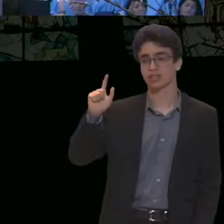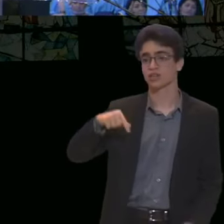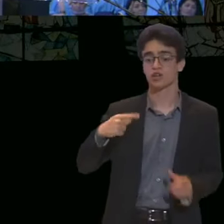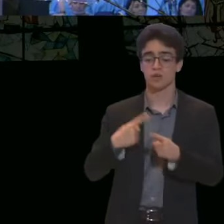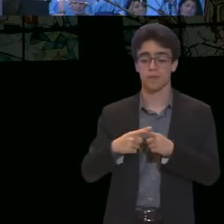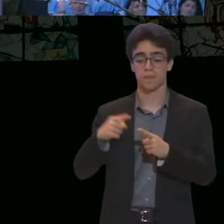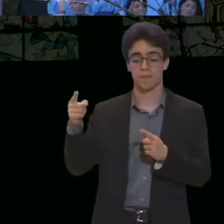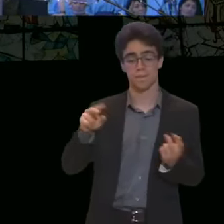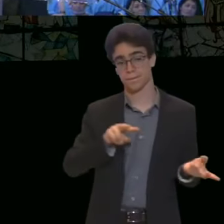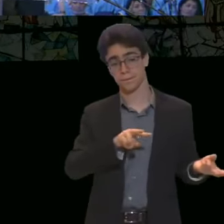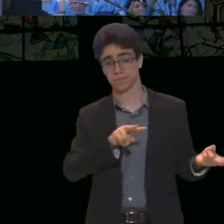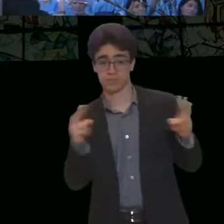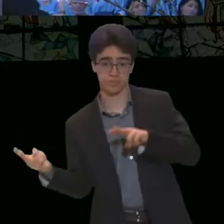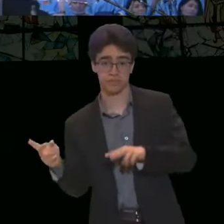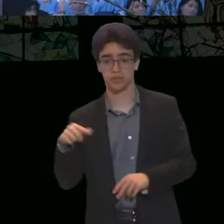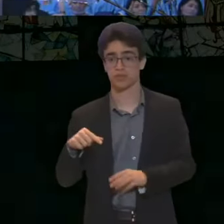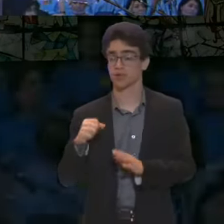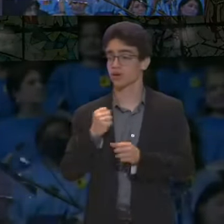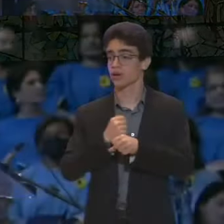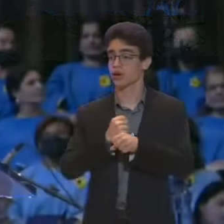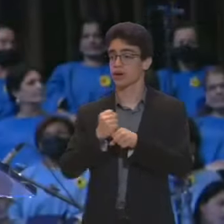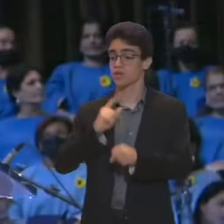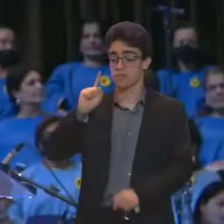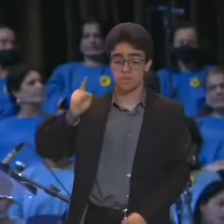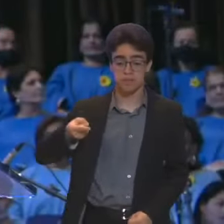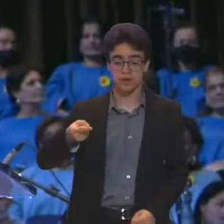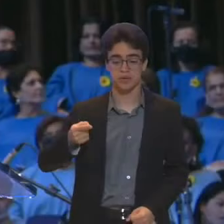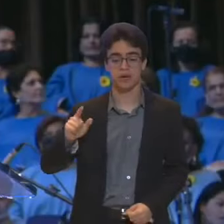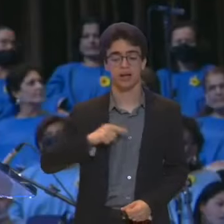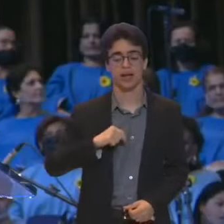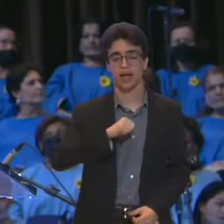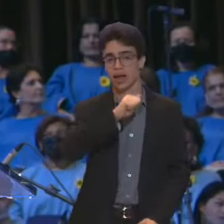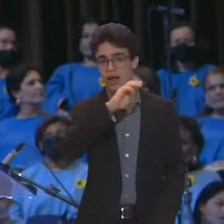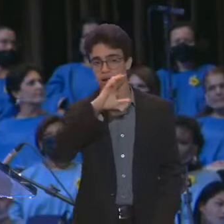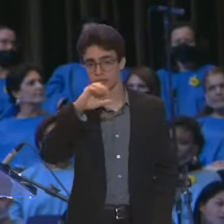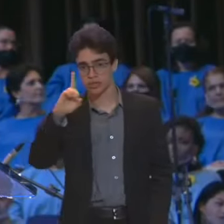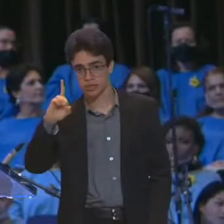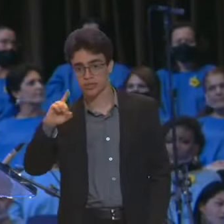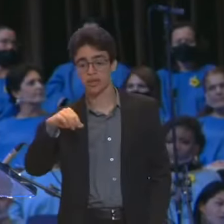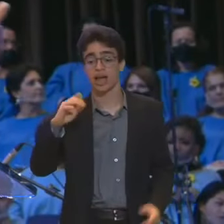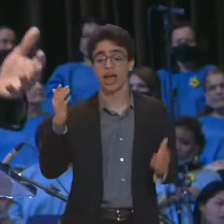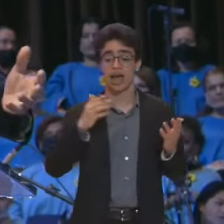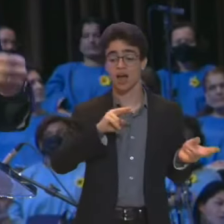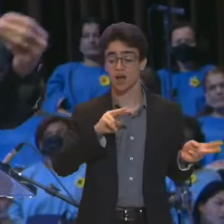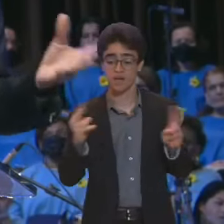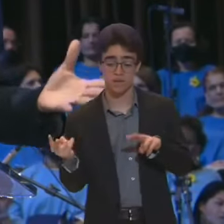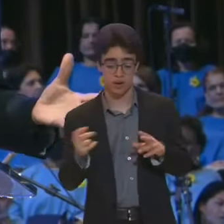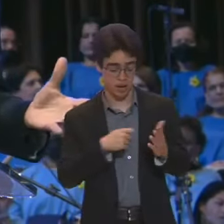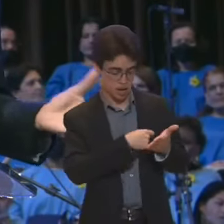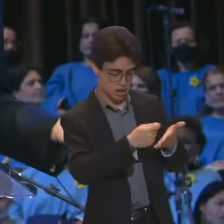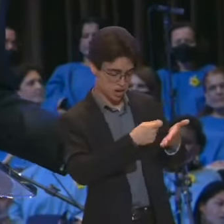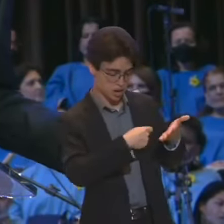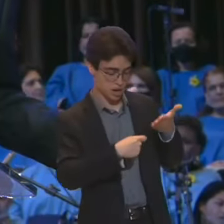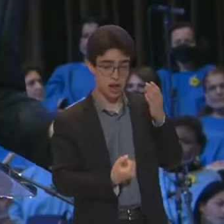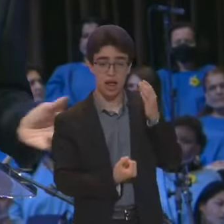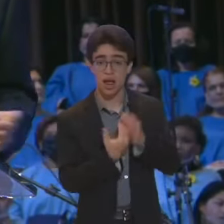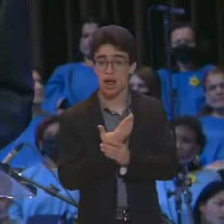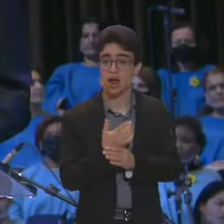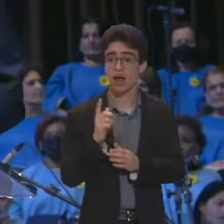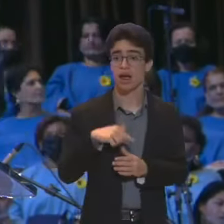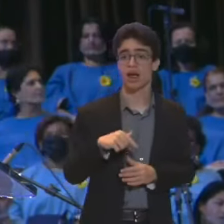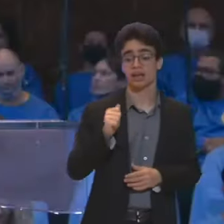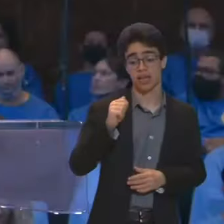Ele traduziu no ano 1000 o alfabeto da forma vocal para uma forma escrita e criou o alfabeto